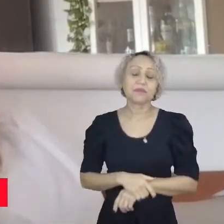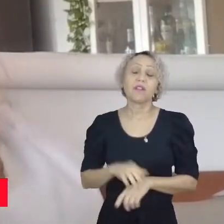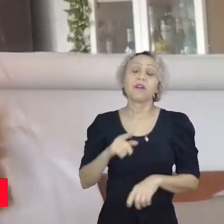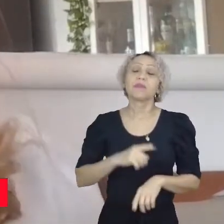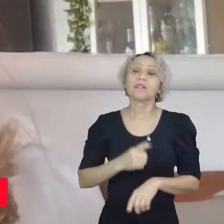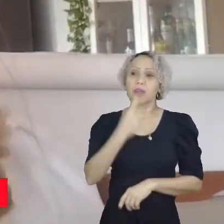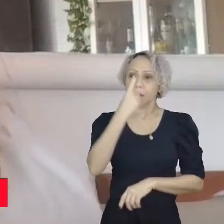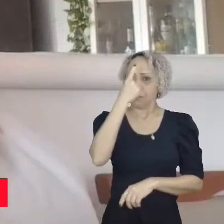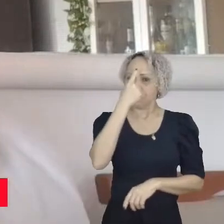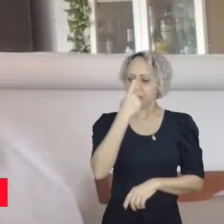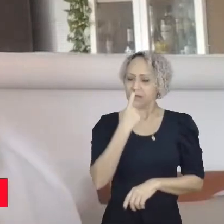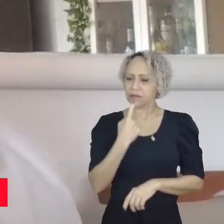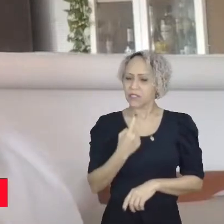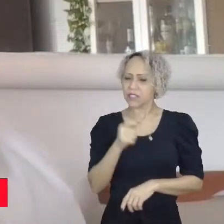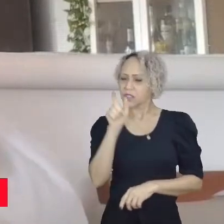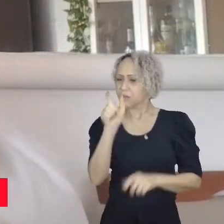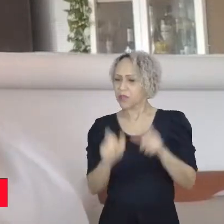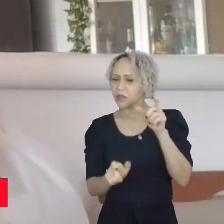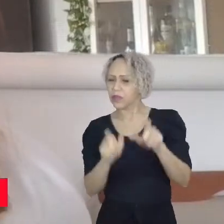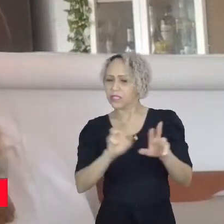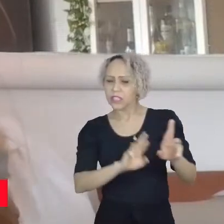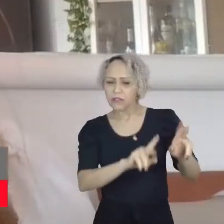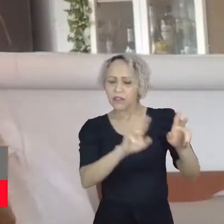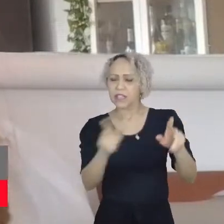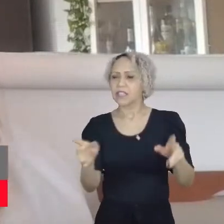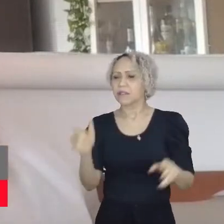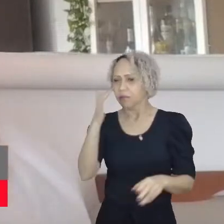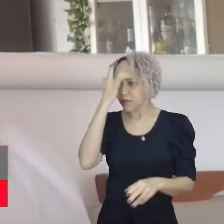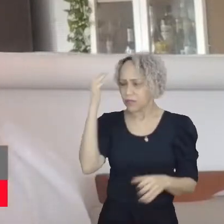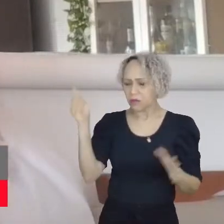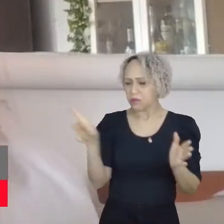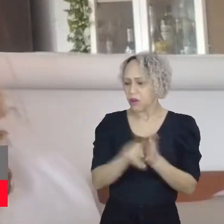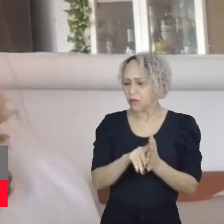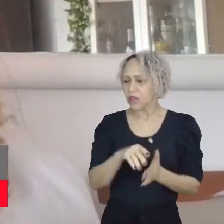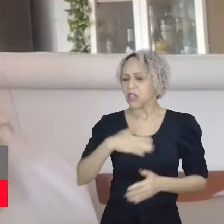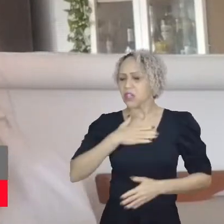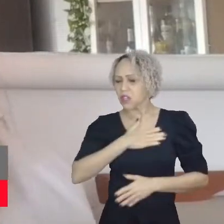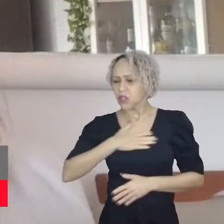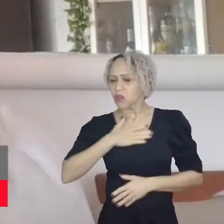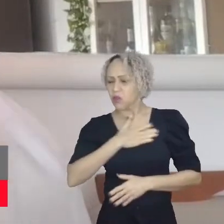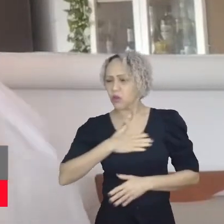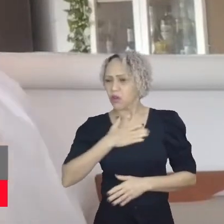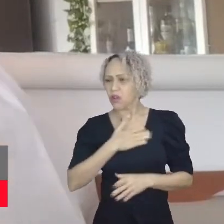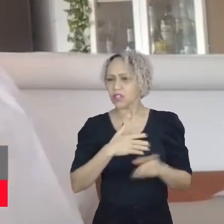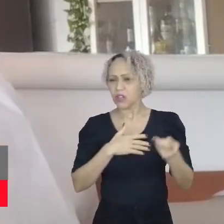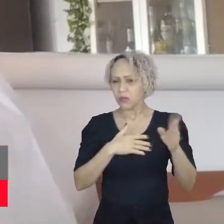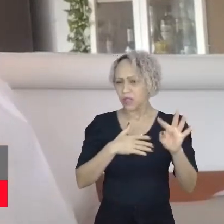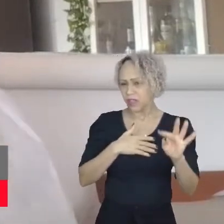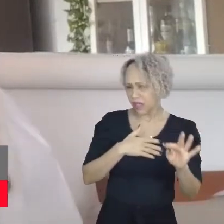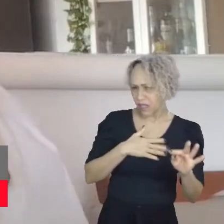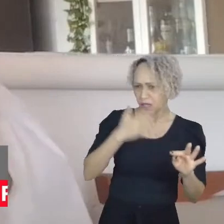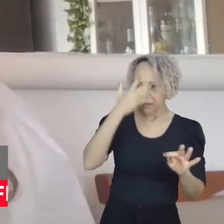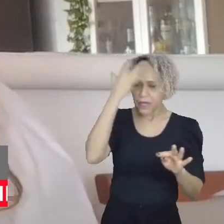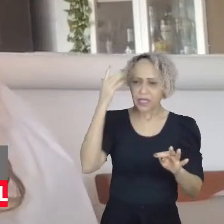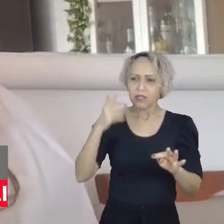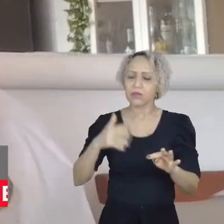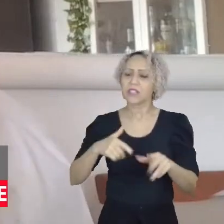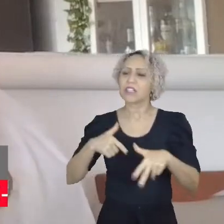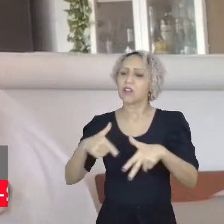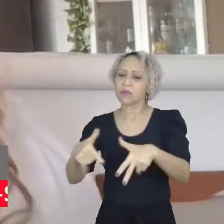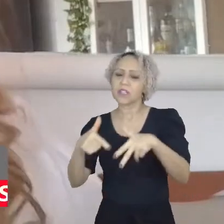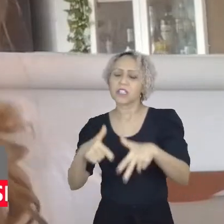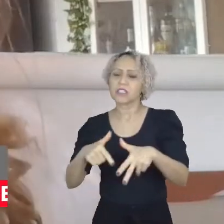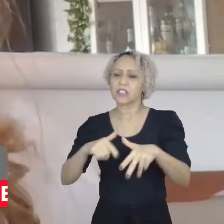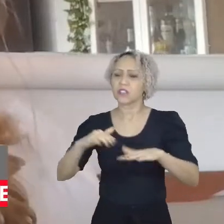cabem simpatizantes do partido, militantes de organizações dos movimentos sociais, você que já tem o seu comitê